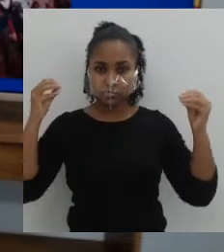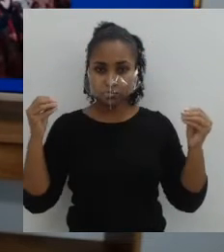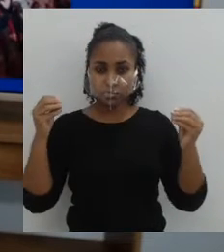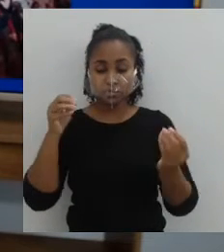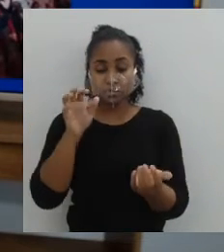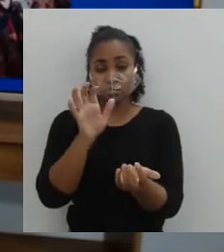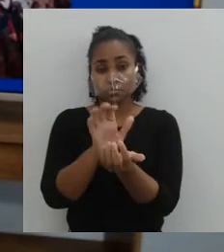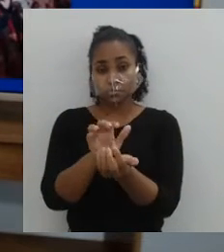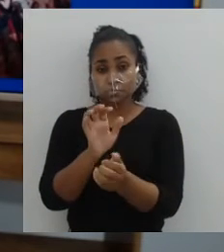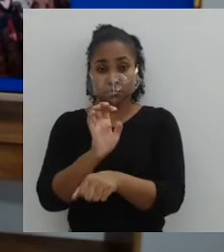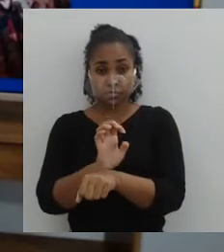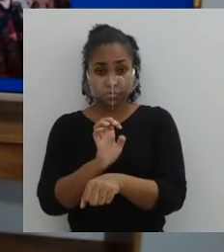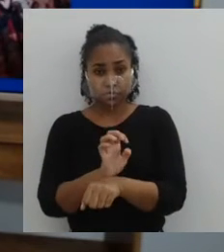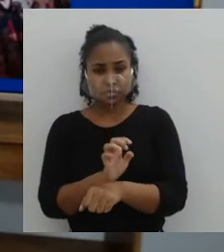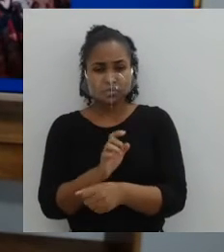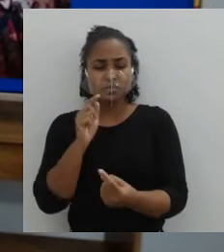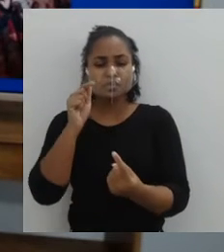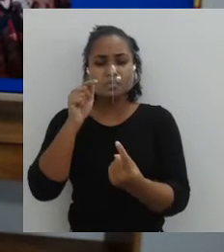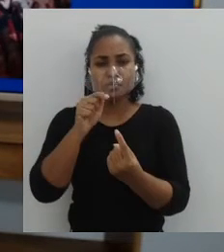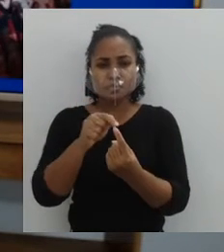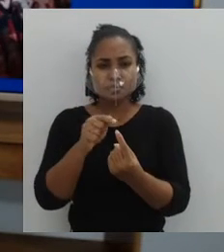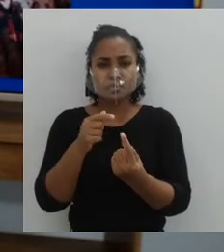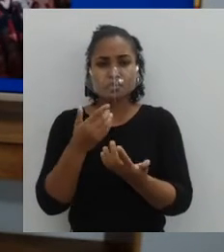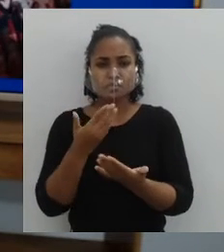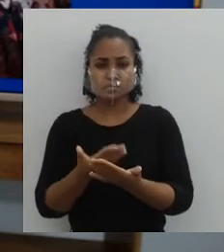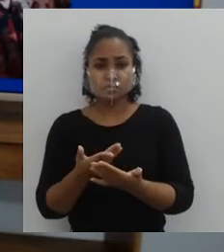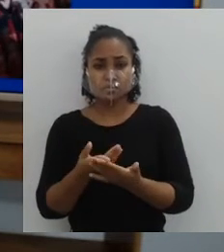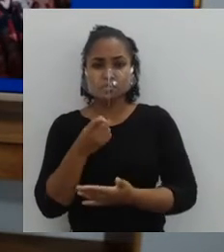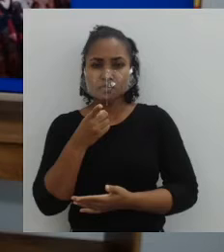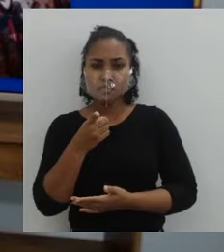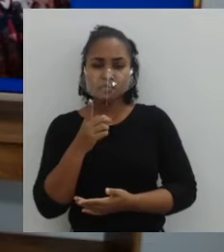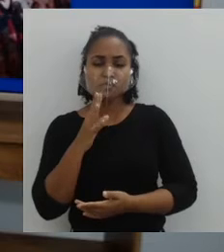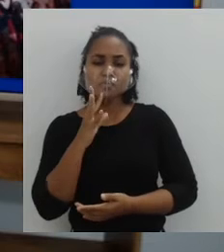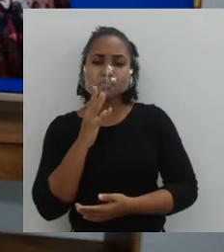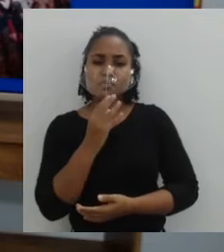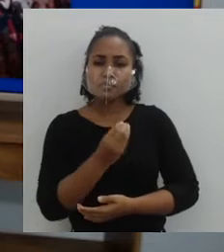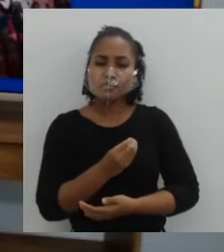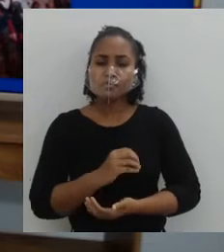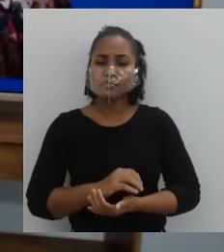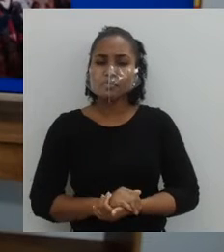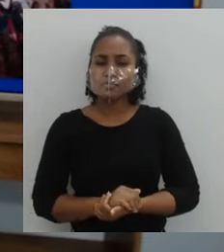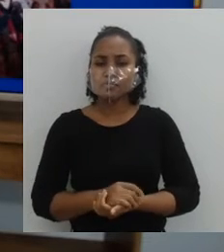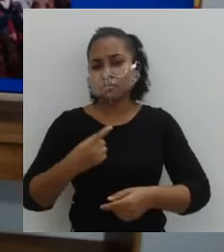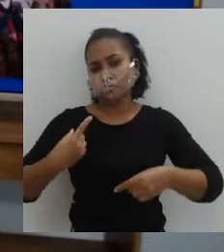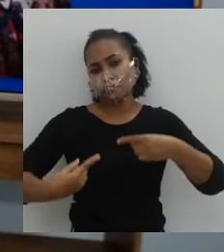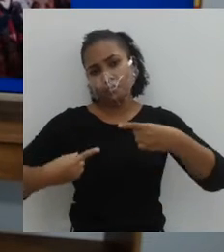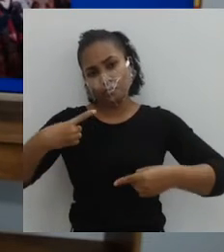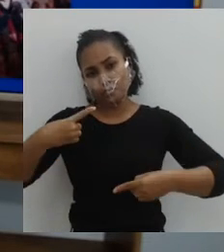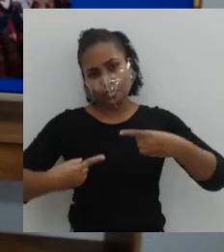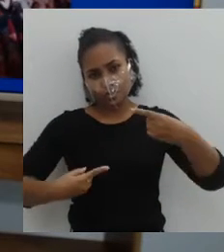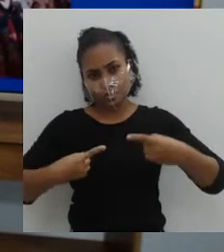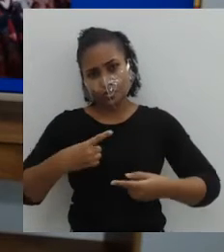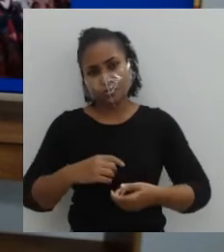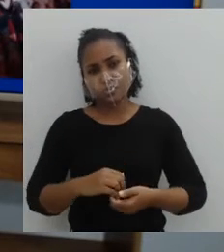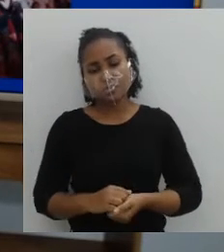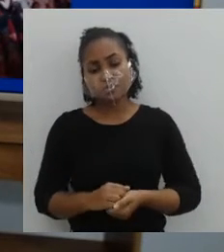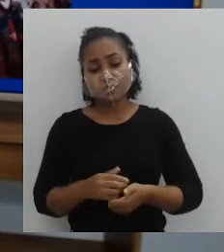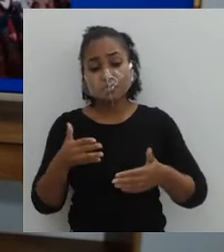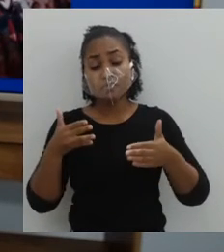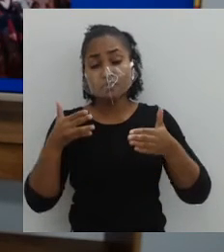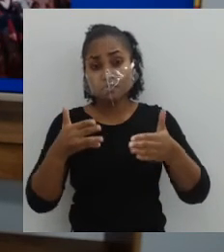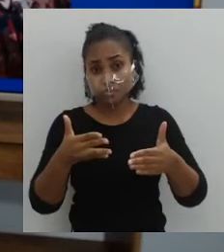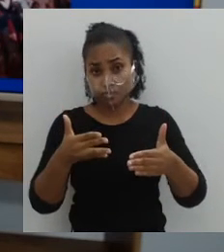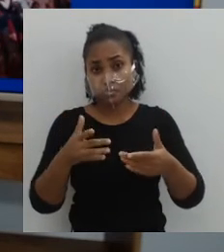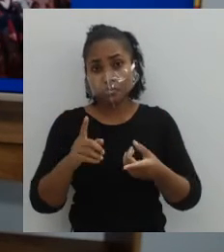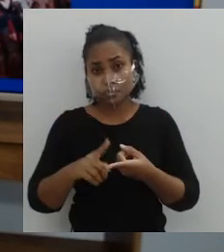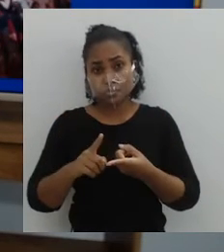No entanto, o objetivo dessa aula é fazer com que você conheça as políticas voltadas